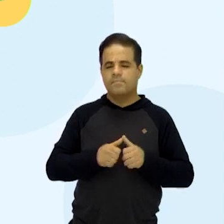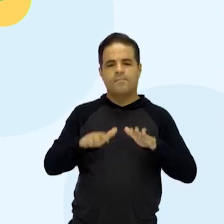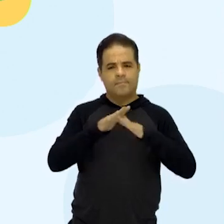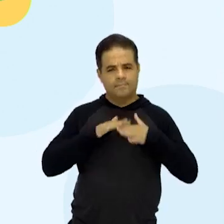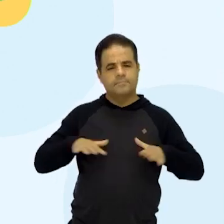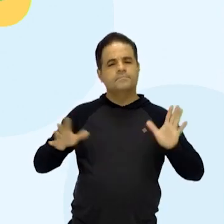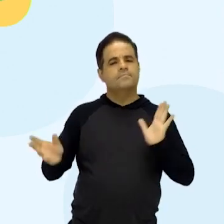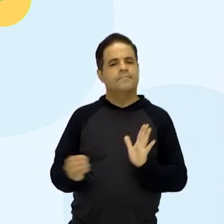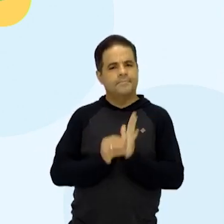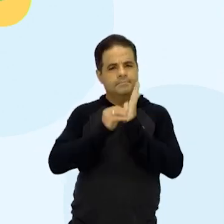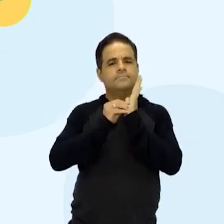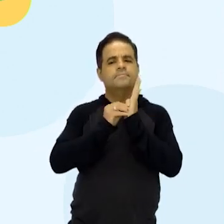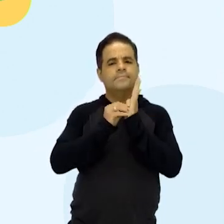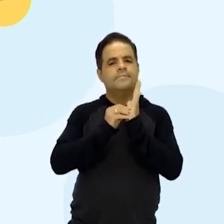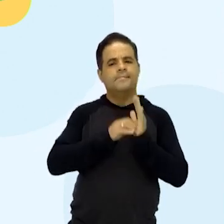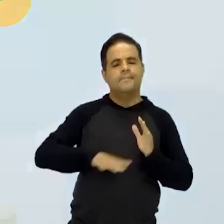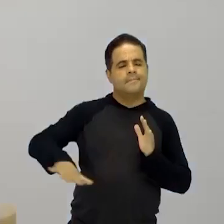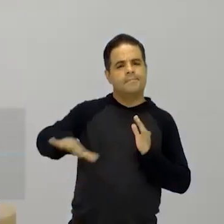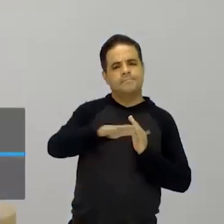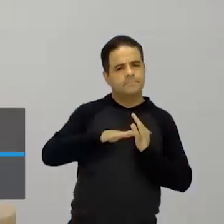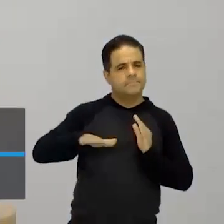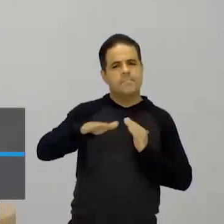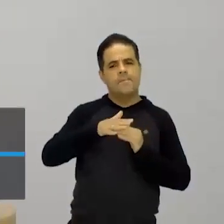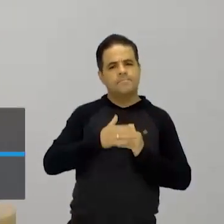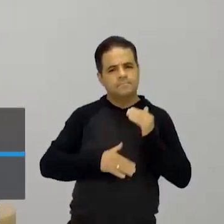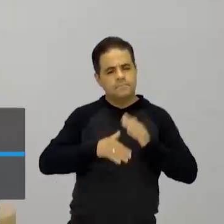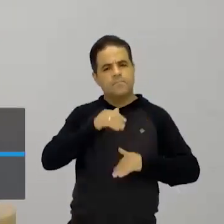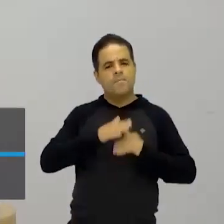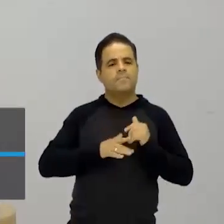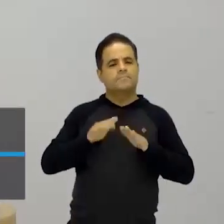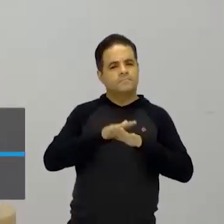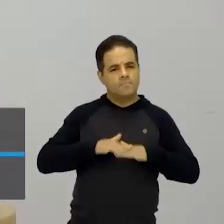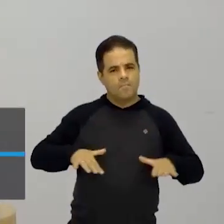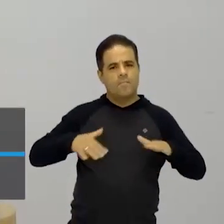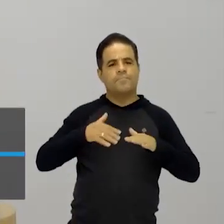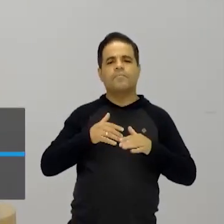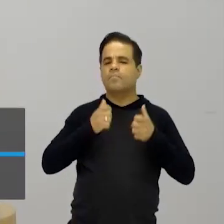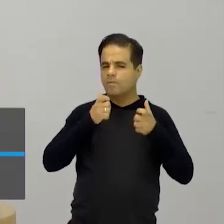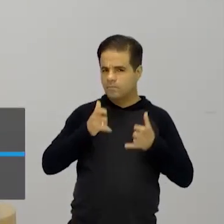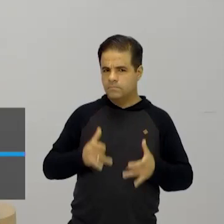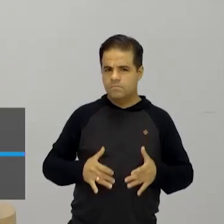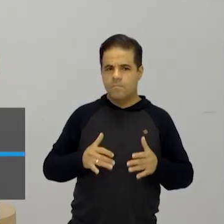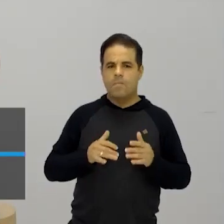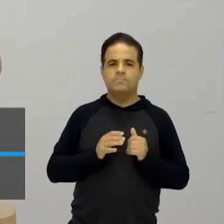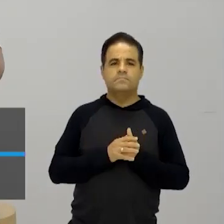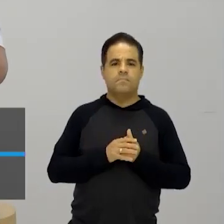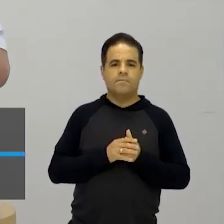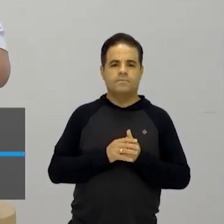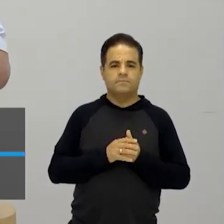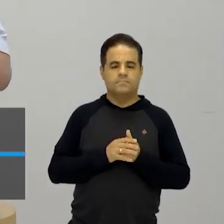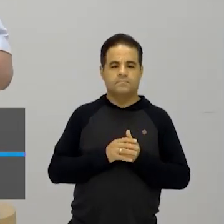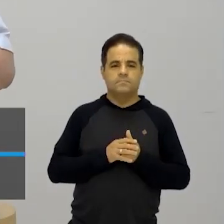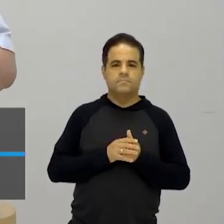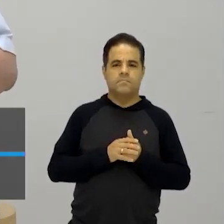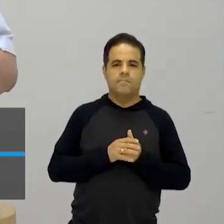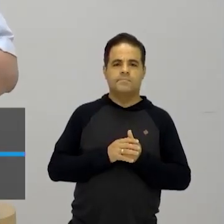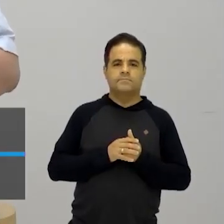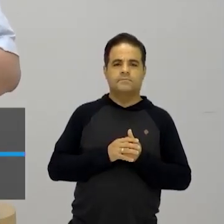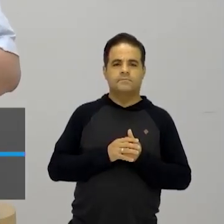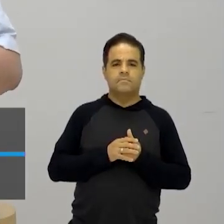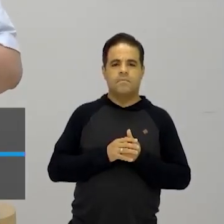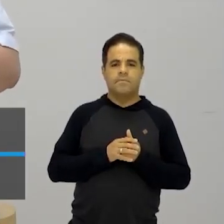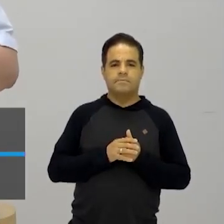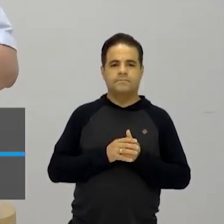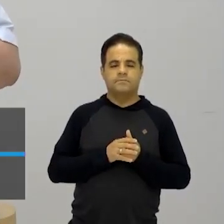don't know if you have already said something, but I'm gonna give you some 30 seconds to one minute. When the answer comes up, Ed will